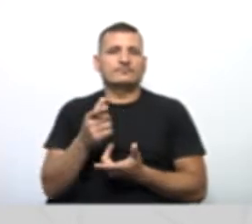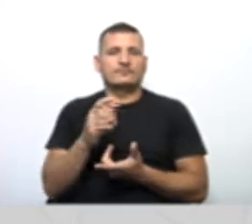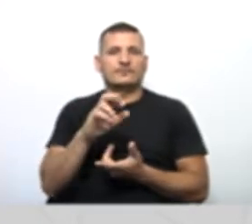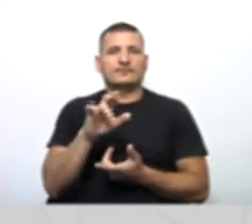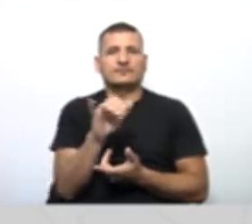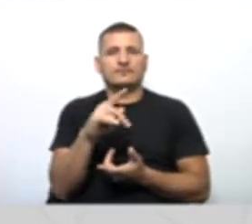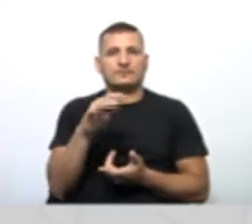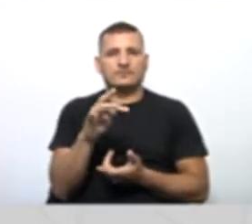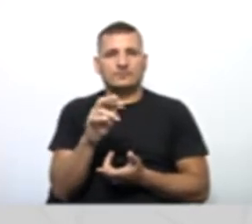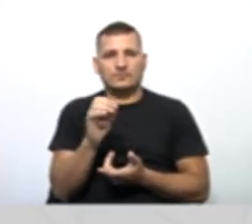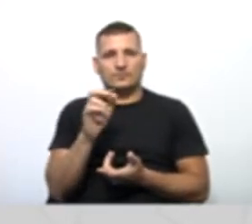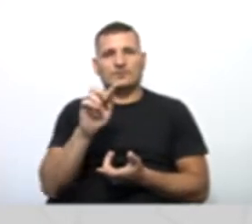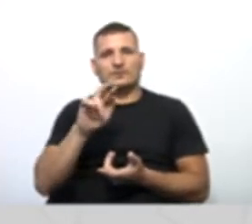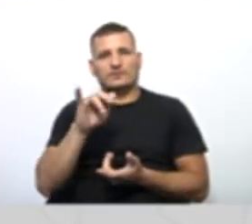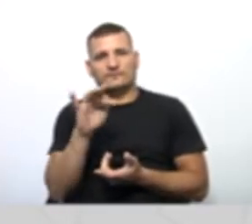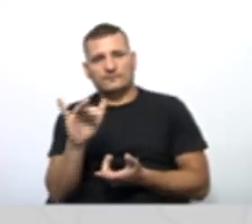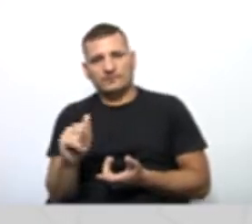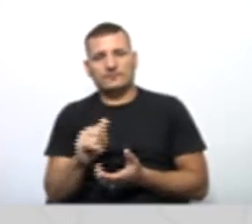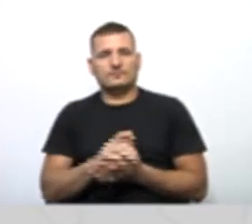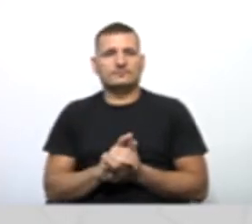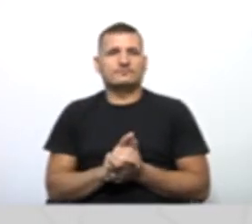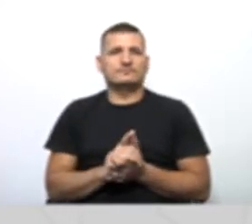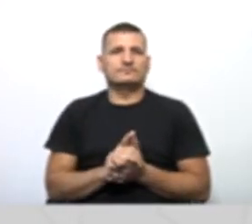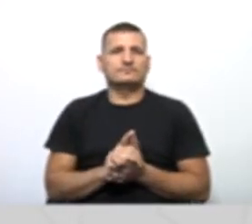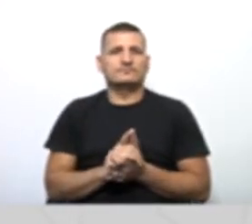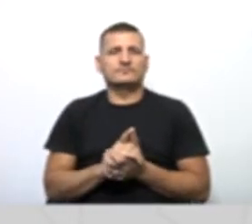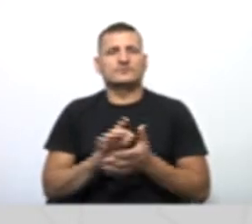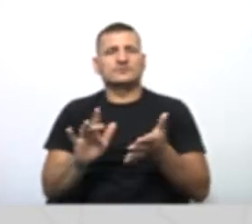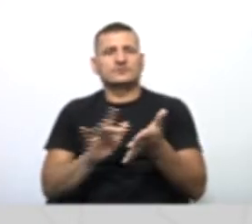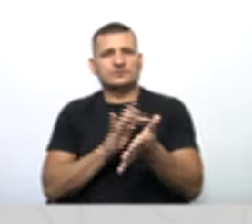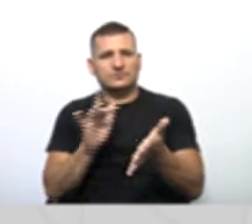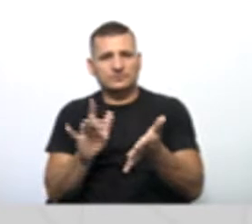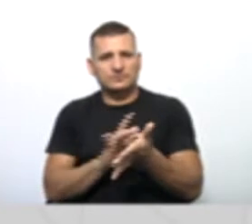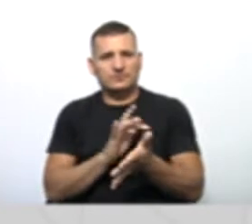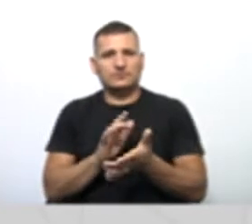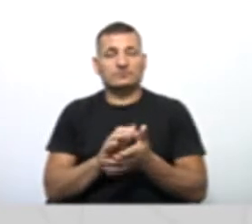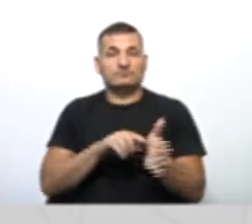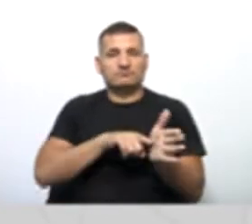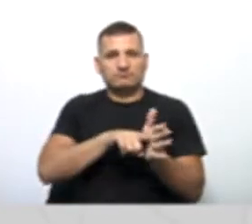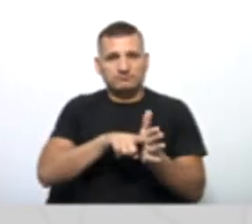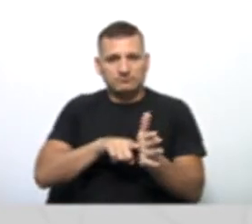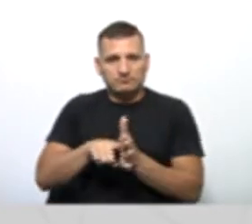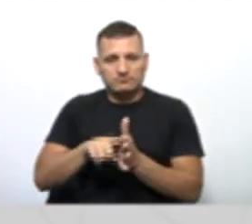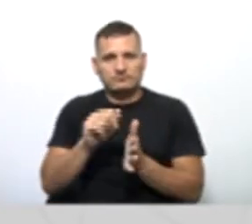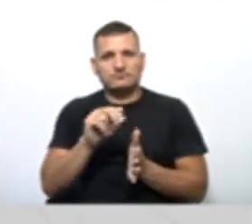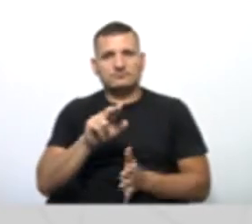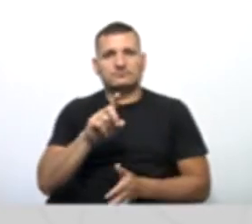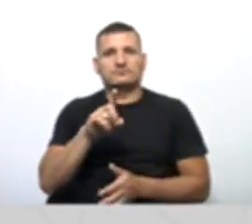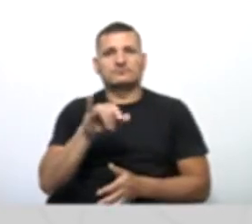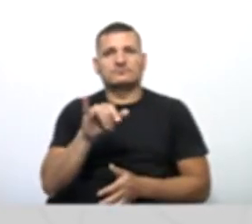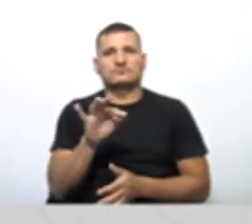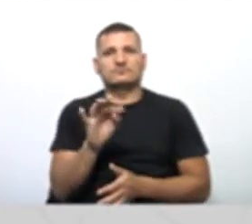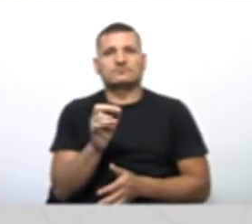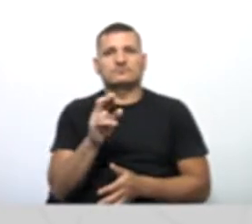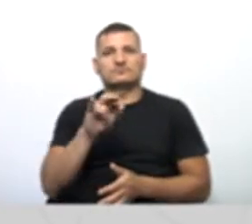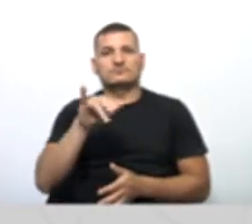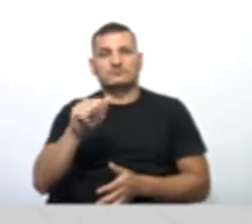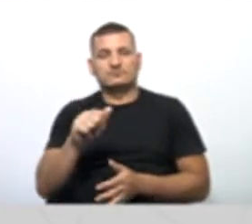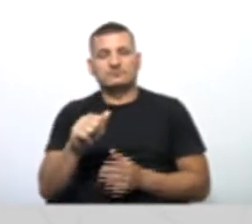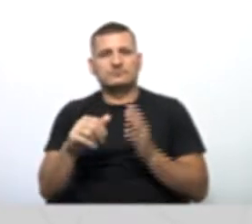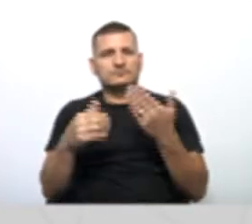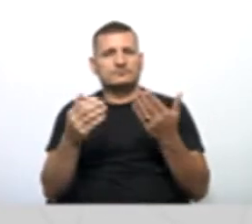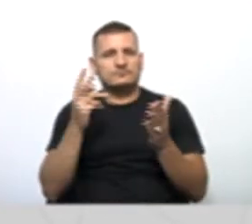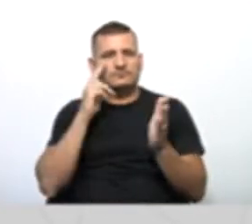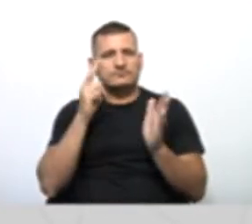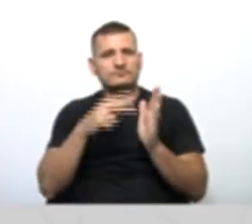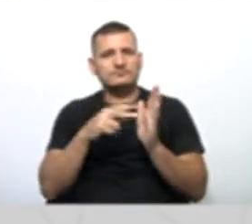aplicações seguras, né, no processo de criação e a auditoria em sistemas computacionais. Ou seja, se vocês repararem, nós vamos